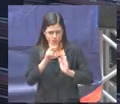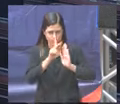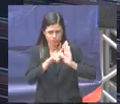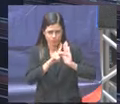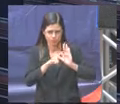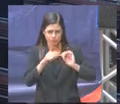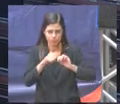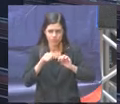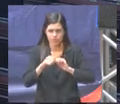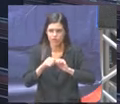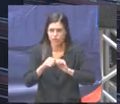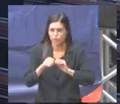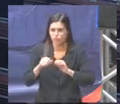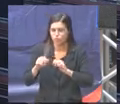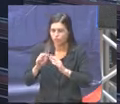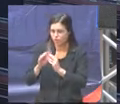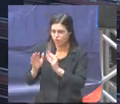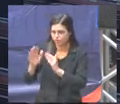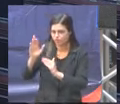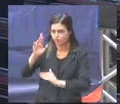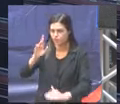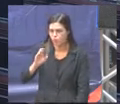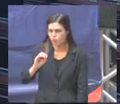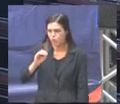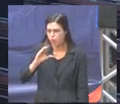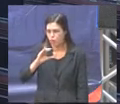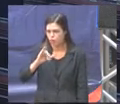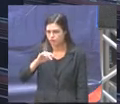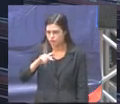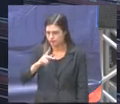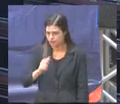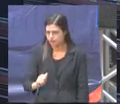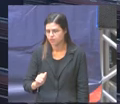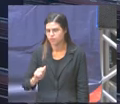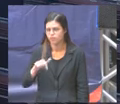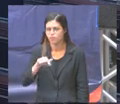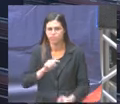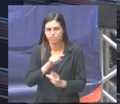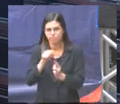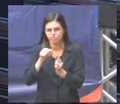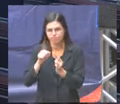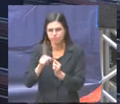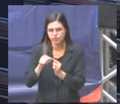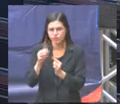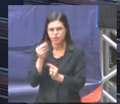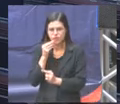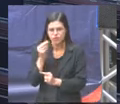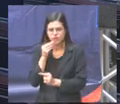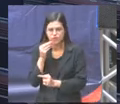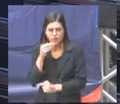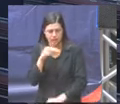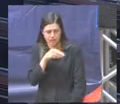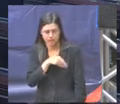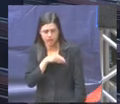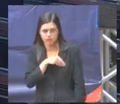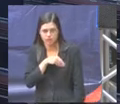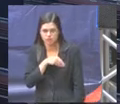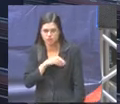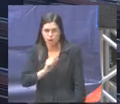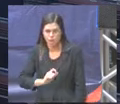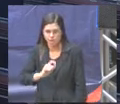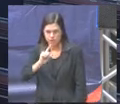na Rocinha e o objetivo era aumentar a renda das mulheres da comunidade.